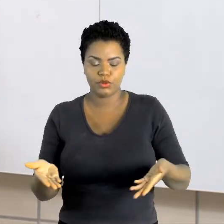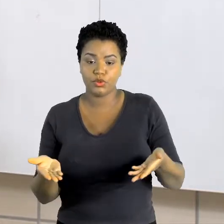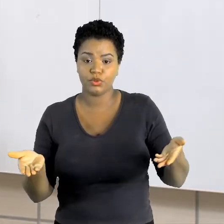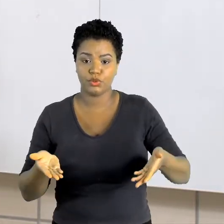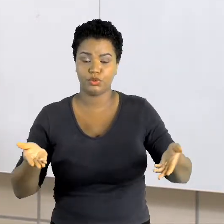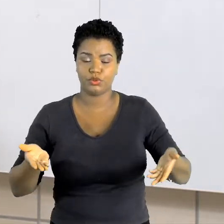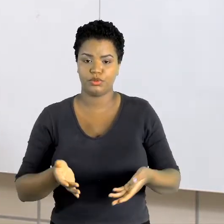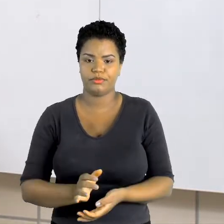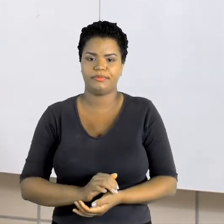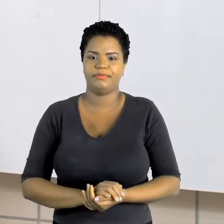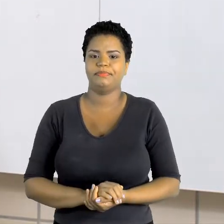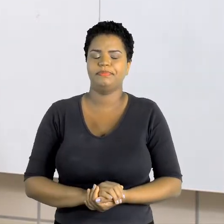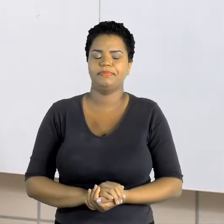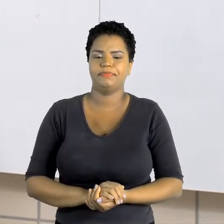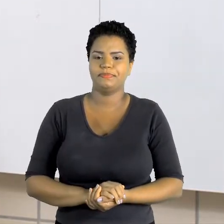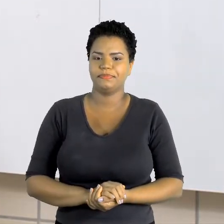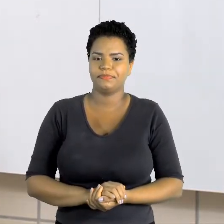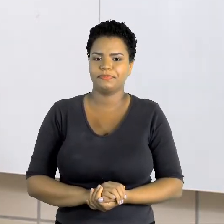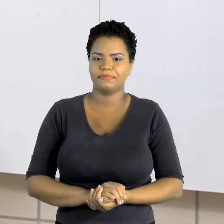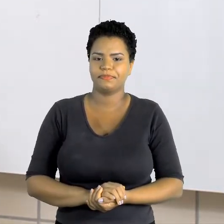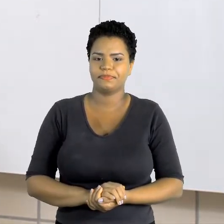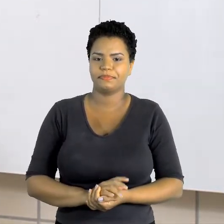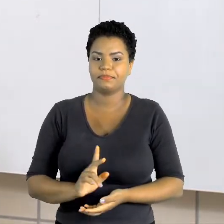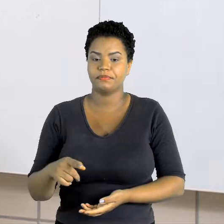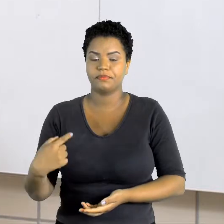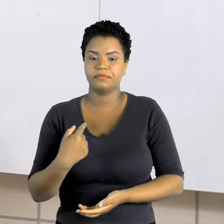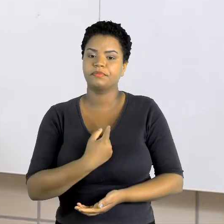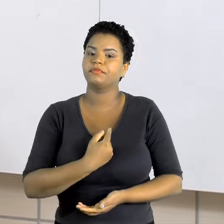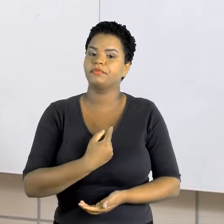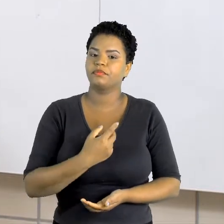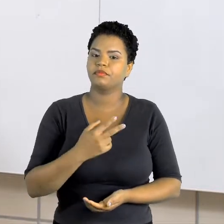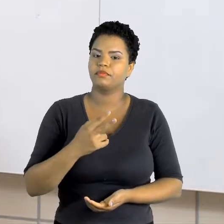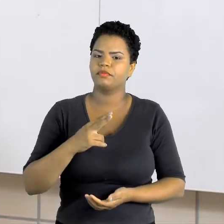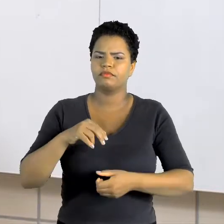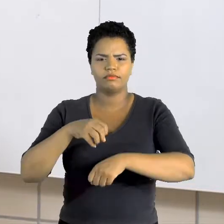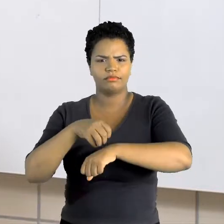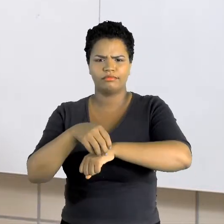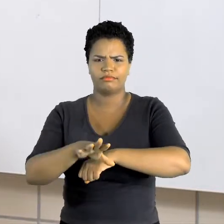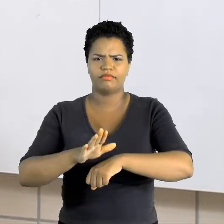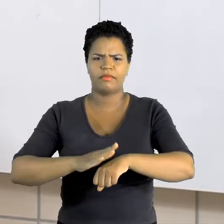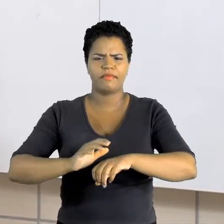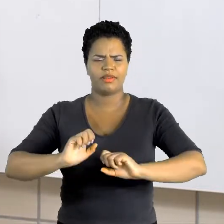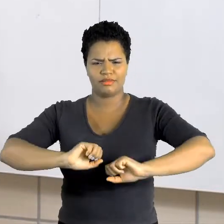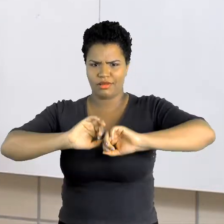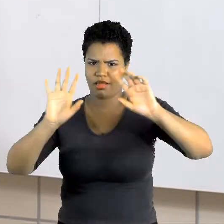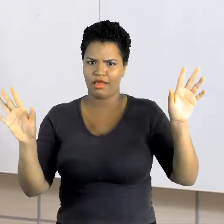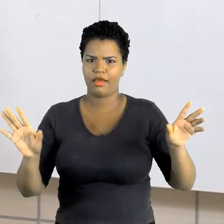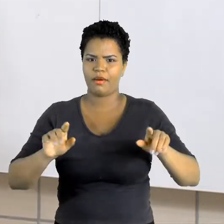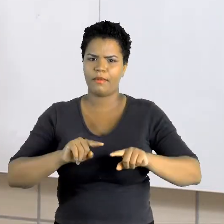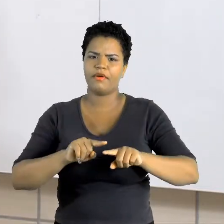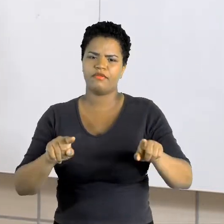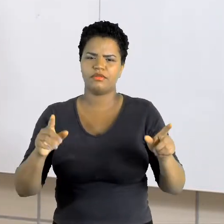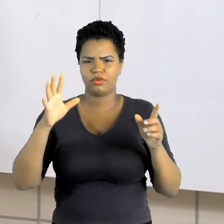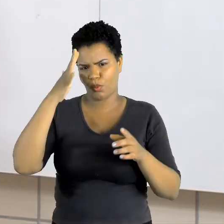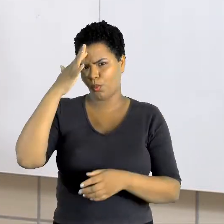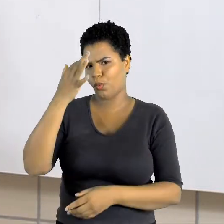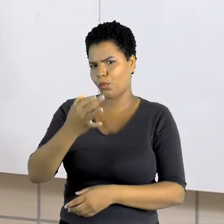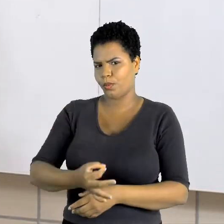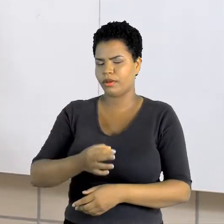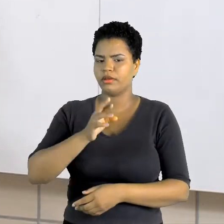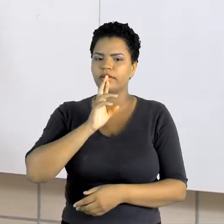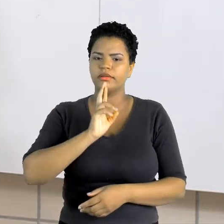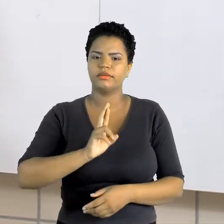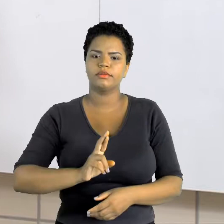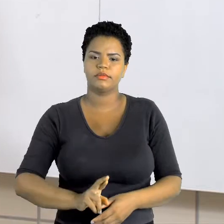hoje e a gente vai tentar passar da maneira mais clara possível para você compreender e resolver